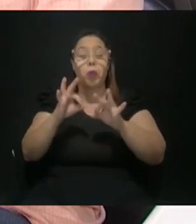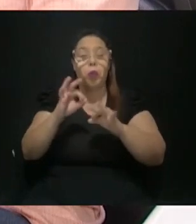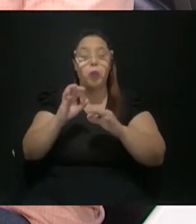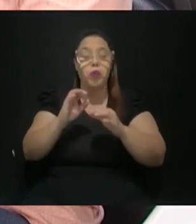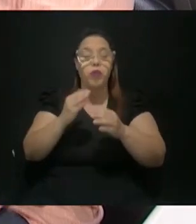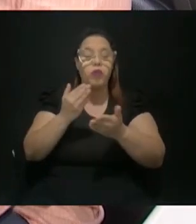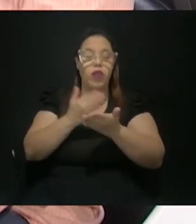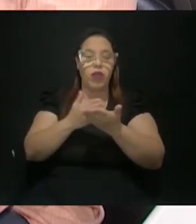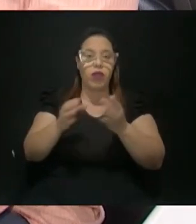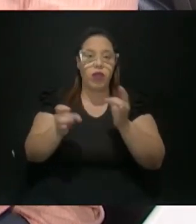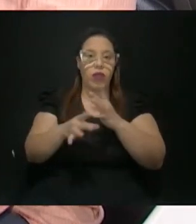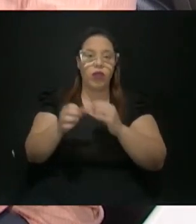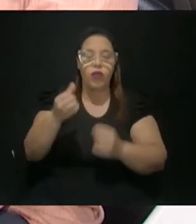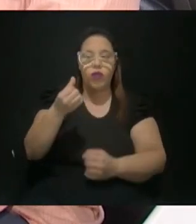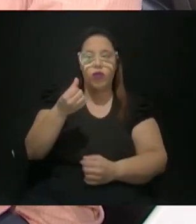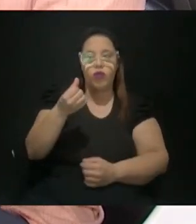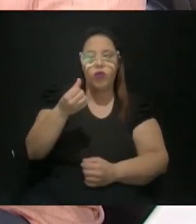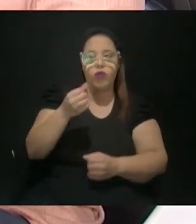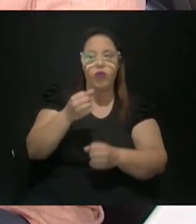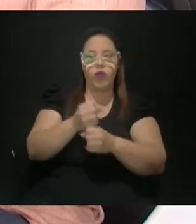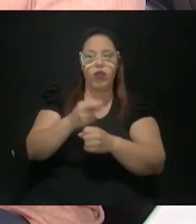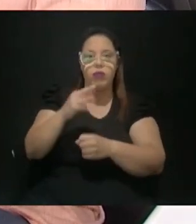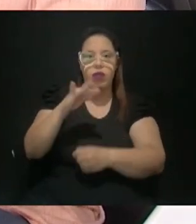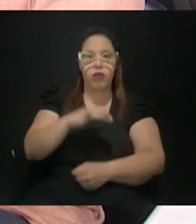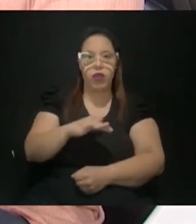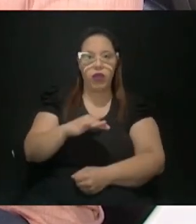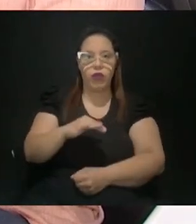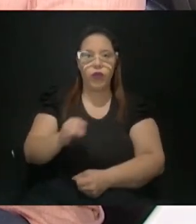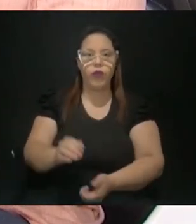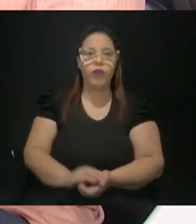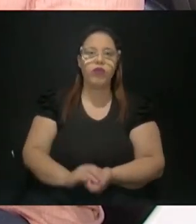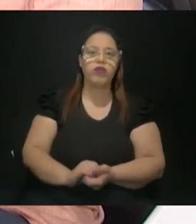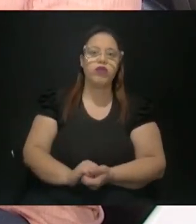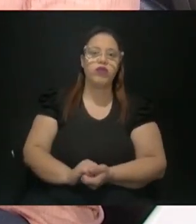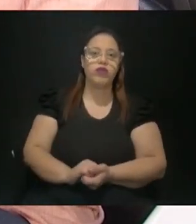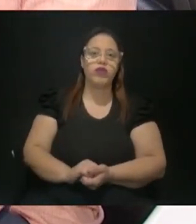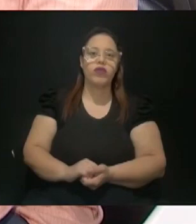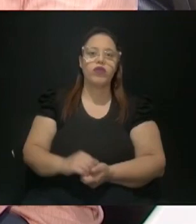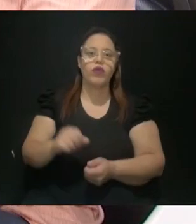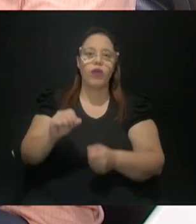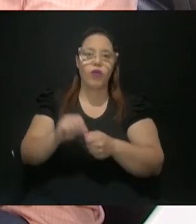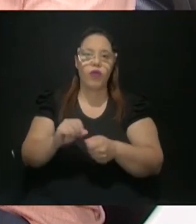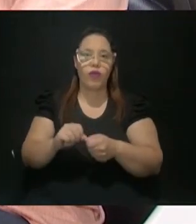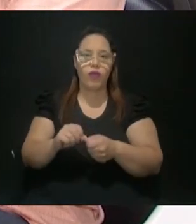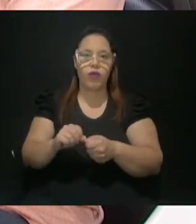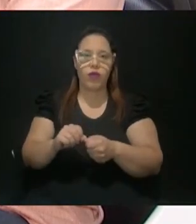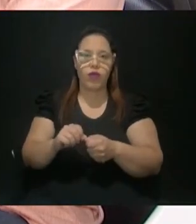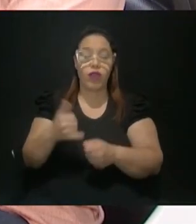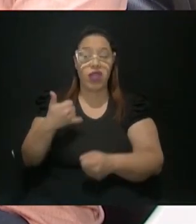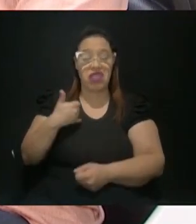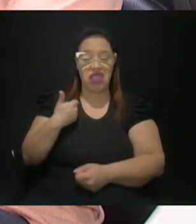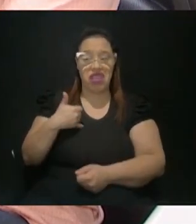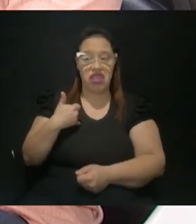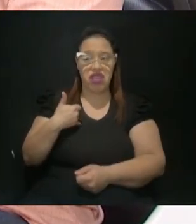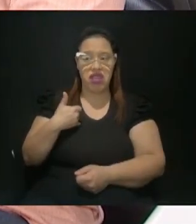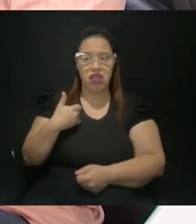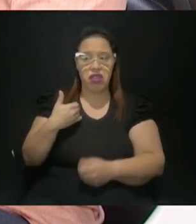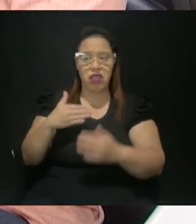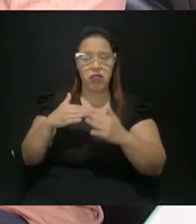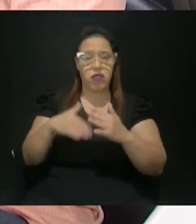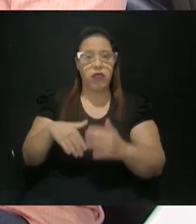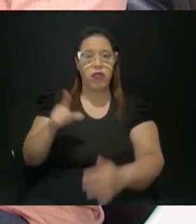ano e meio, aproximadamente. 1 ano e meio? 1 ano e meio. E aí tem que fazer... Tem idade? Idade mínima não, mas